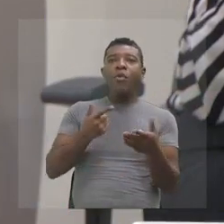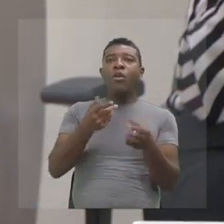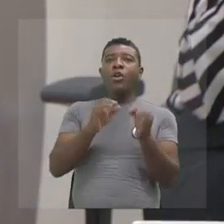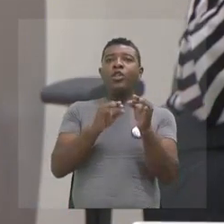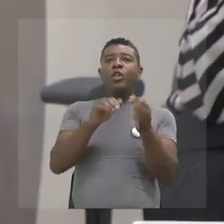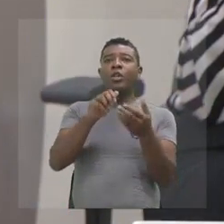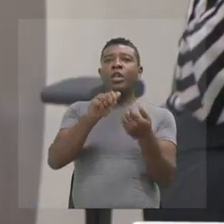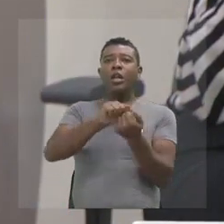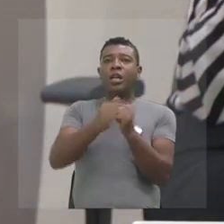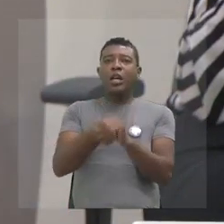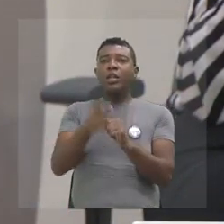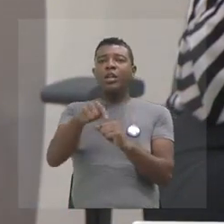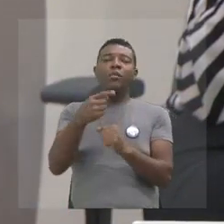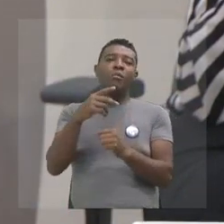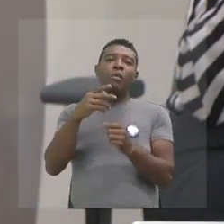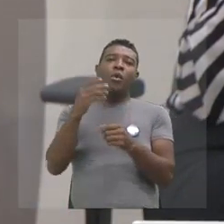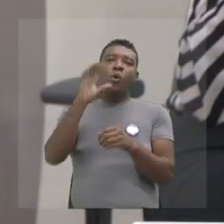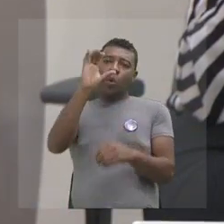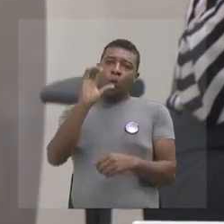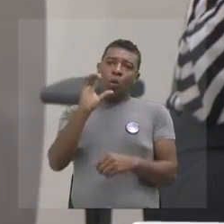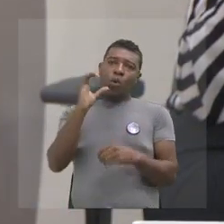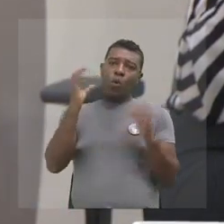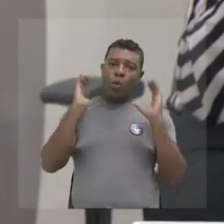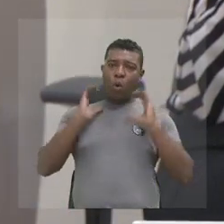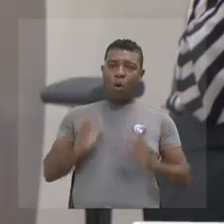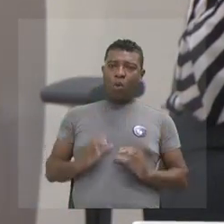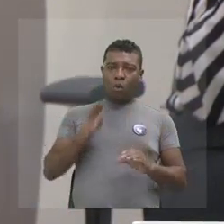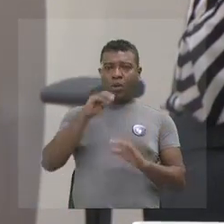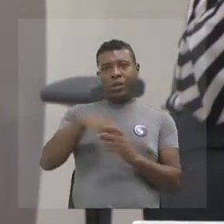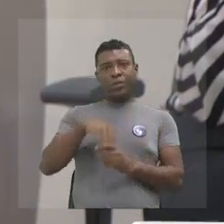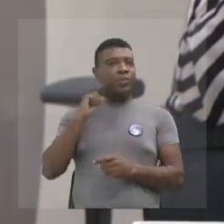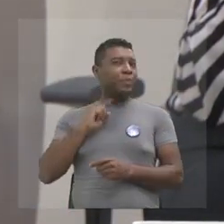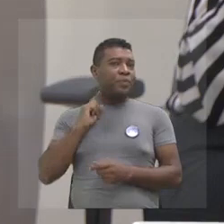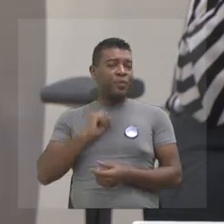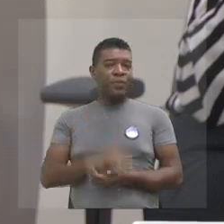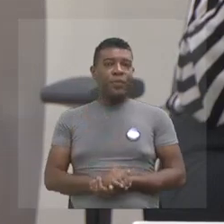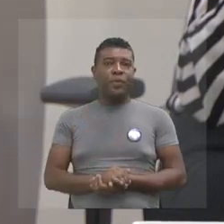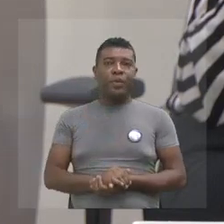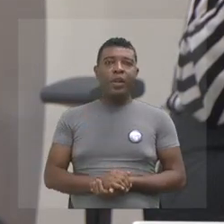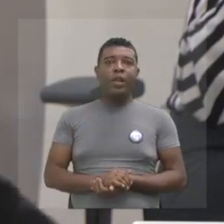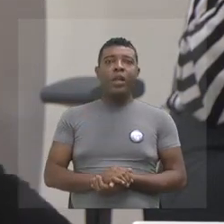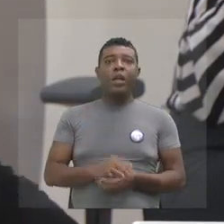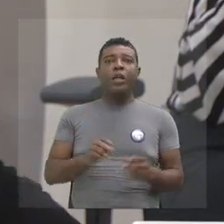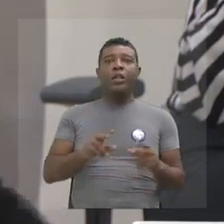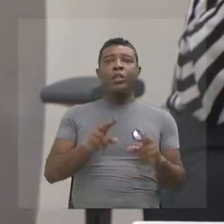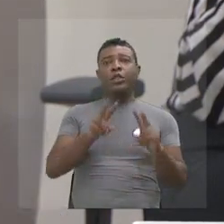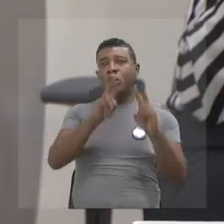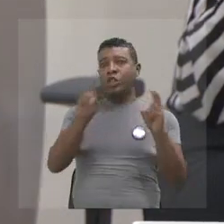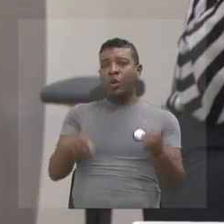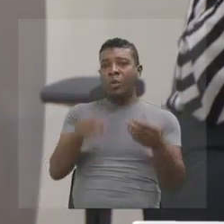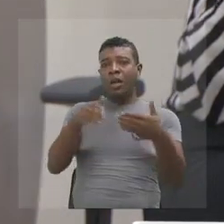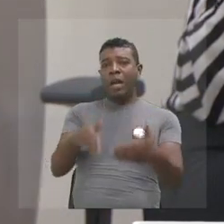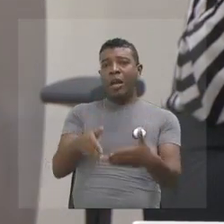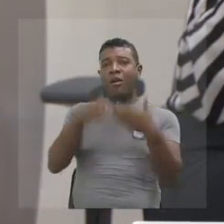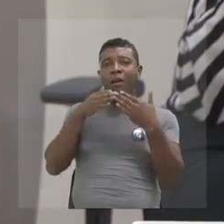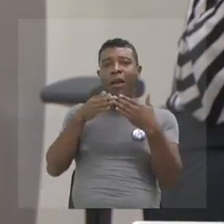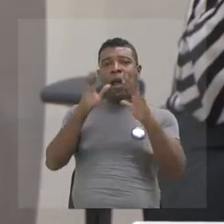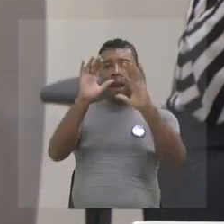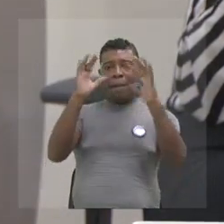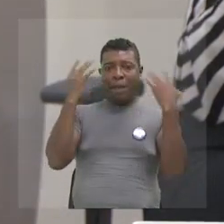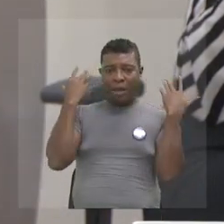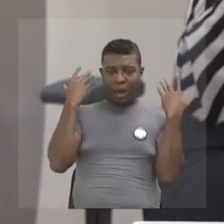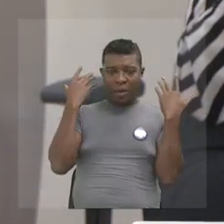bem em relação a sua fala sobre o licenciamento ambiental nós temos uma visão muito clara sobre licenciamento ambiental